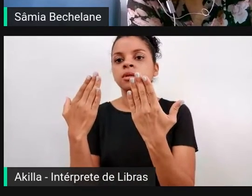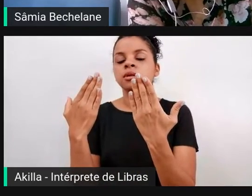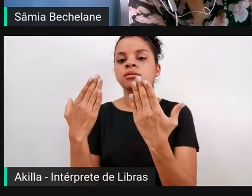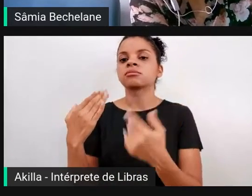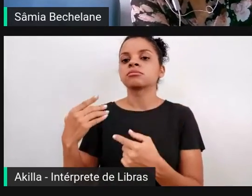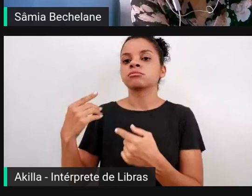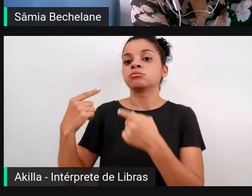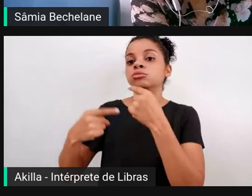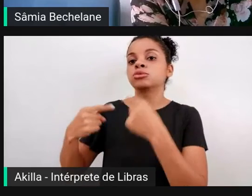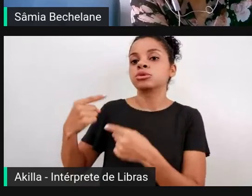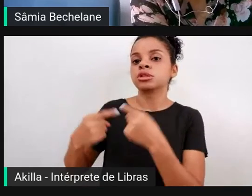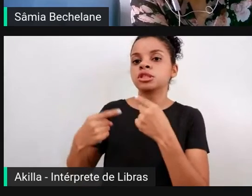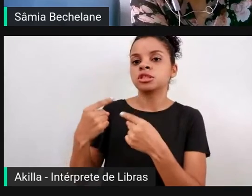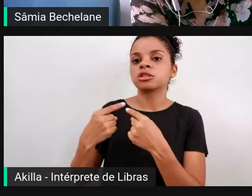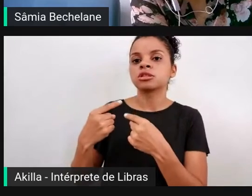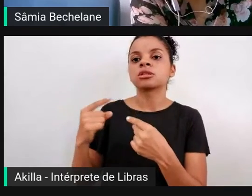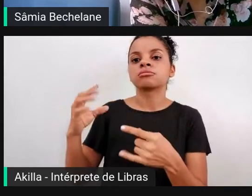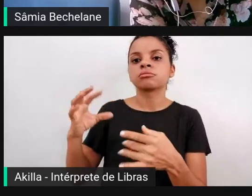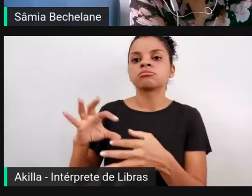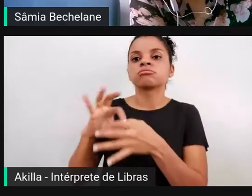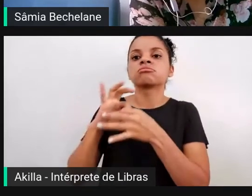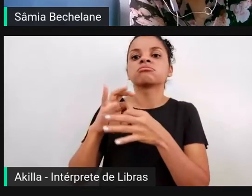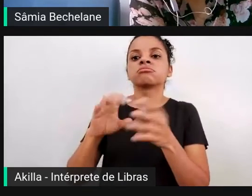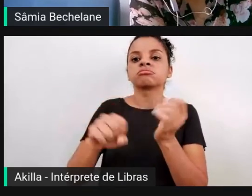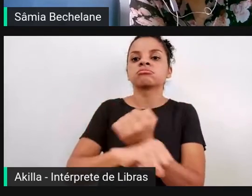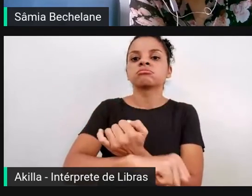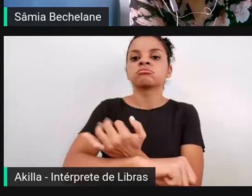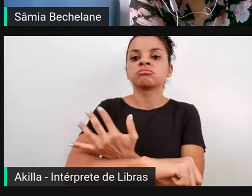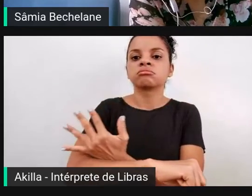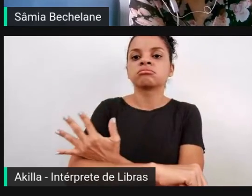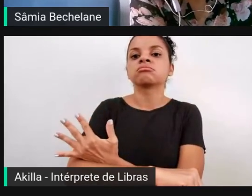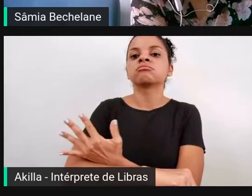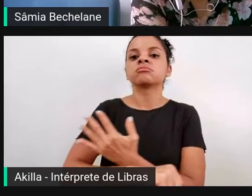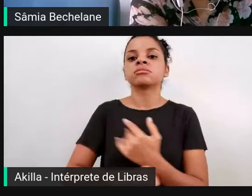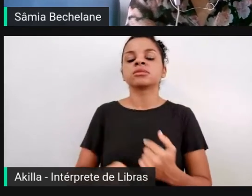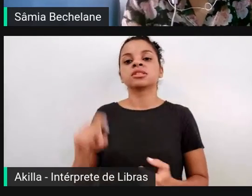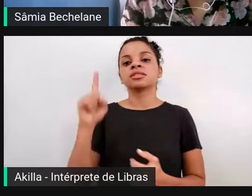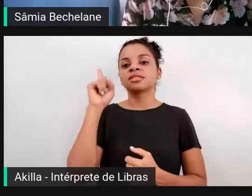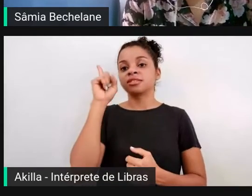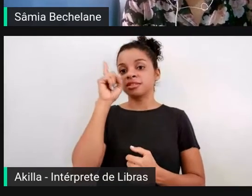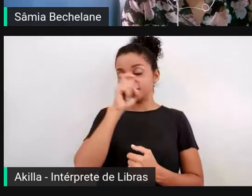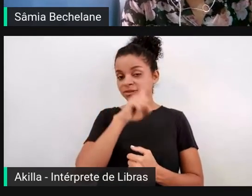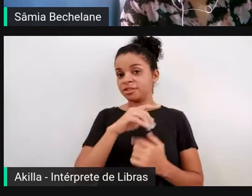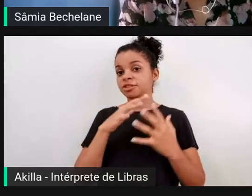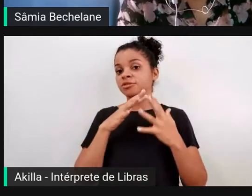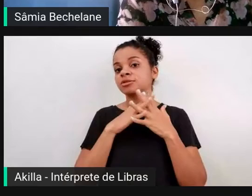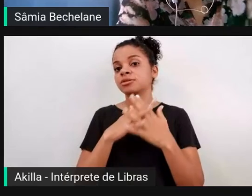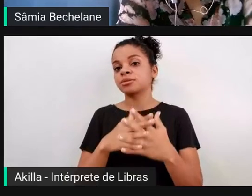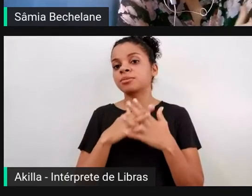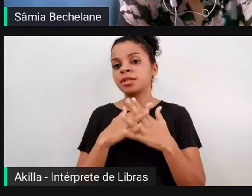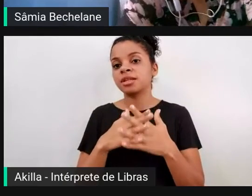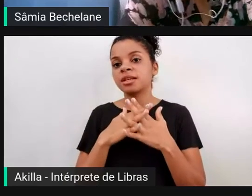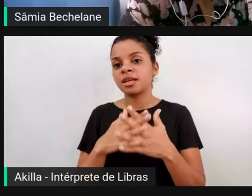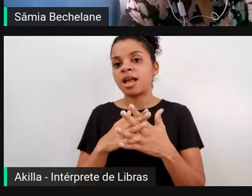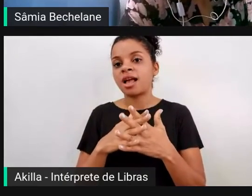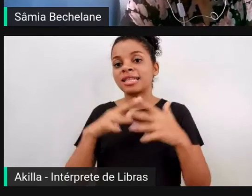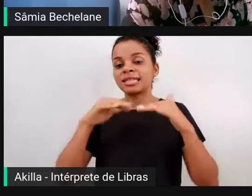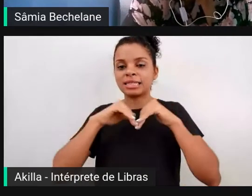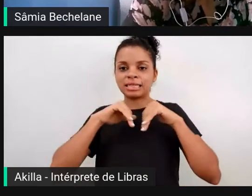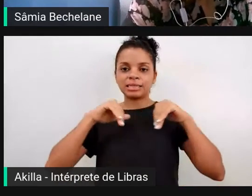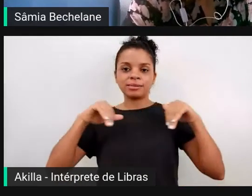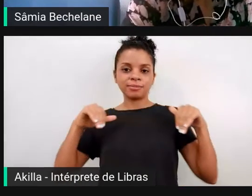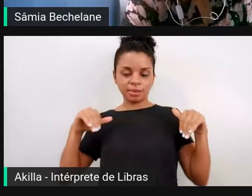ela vai mobilizar emoções, fica muito complicado você querer fazer uma esfera pública deixando de lado todo esse